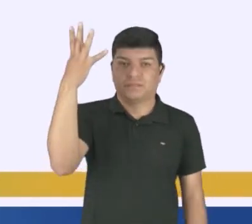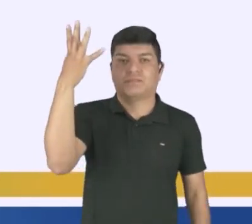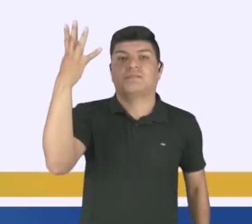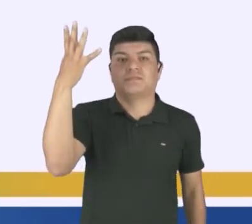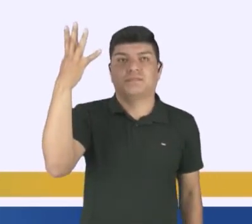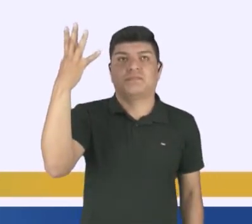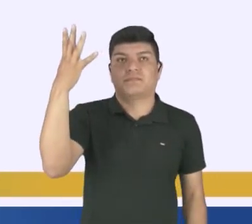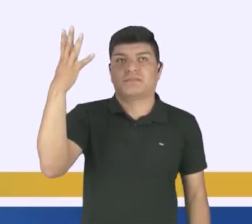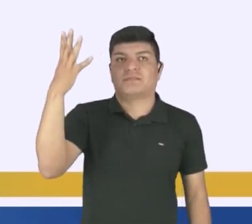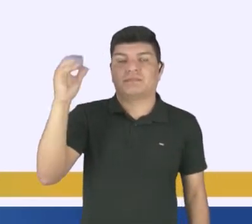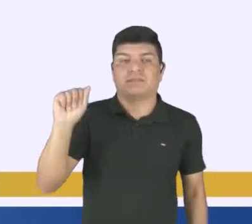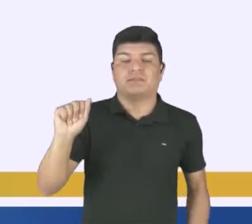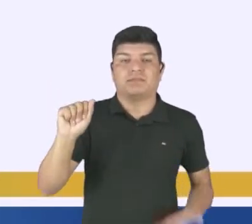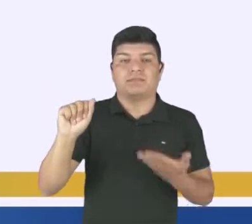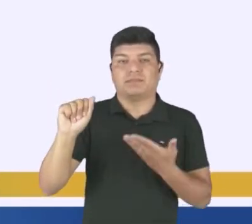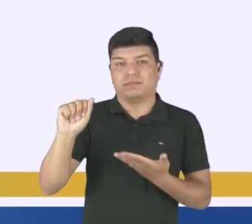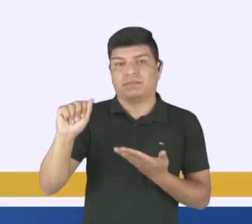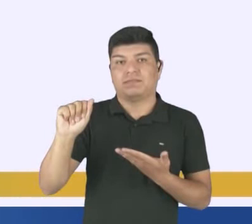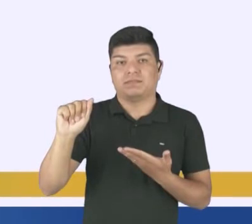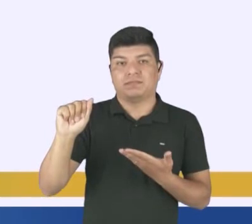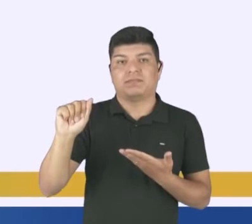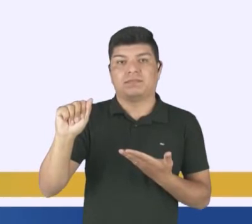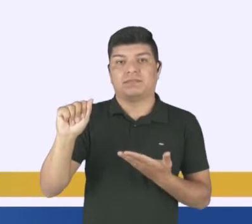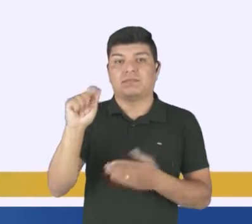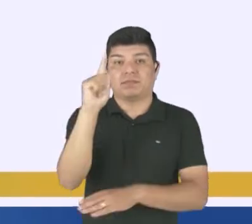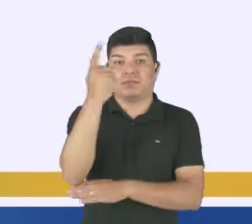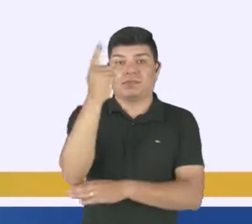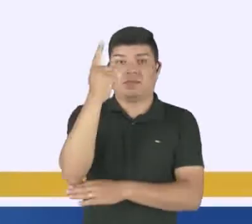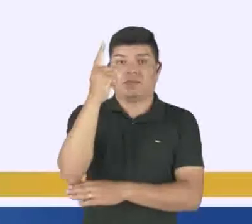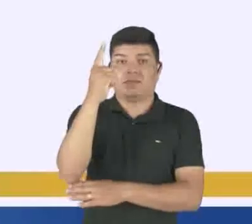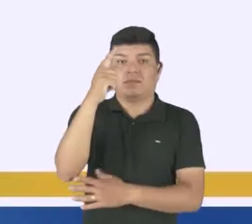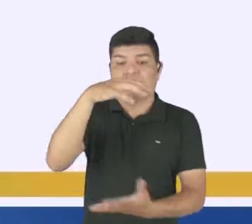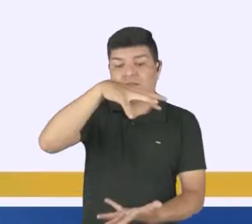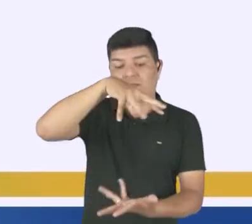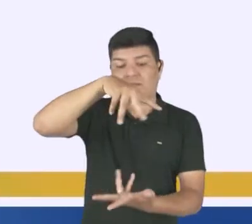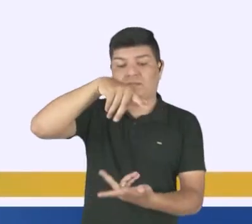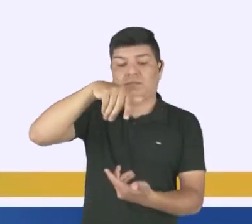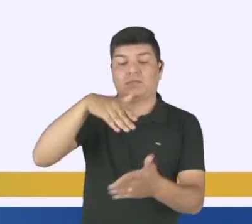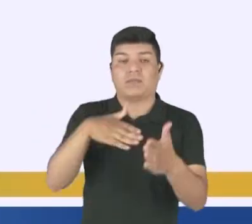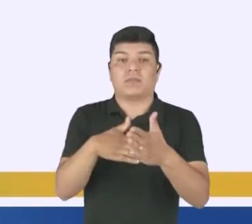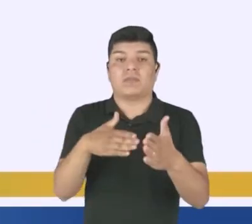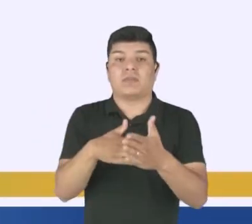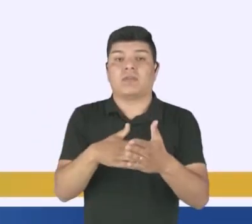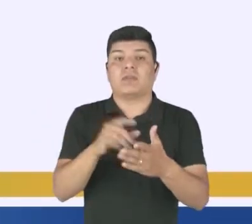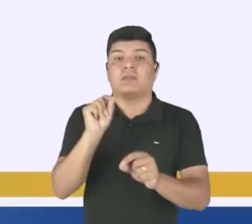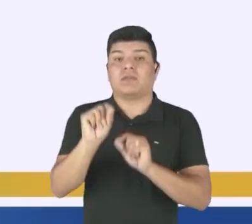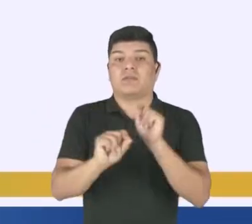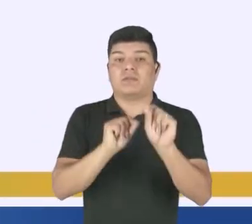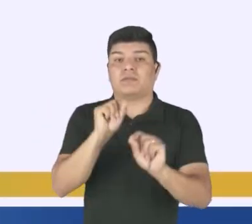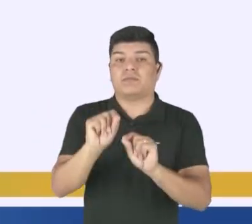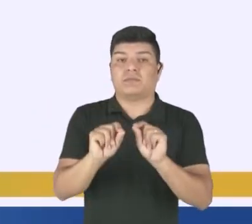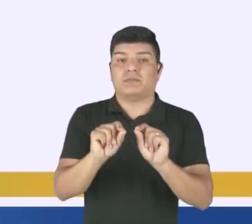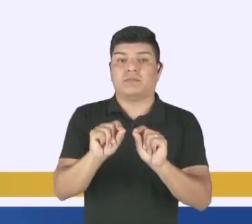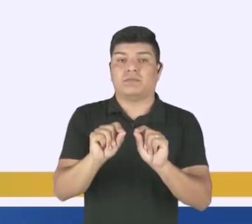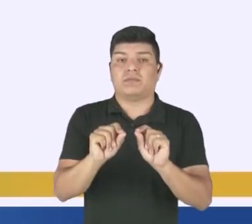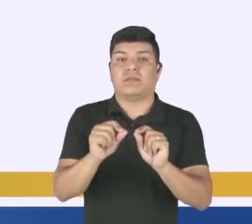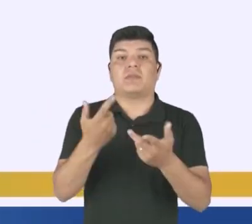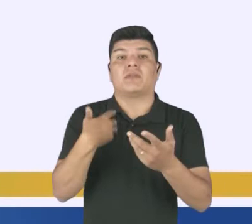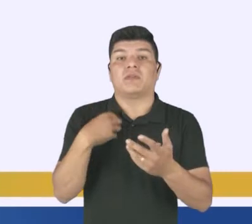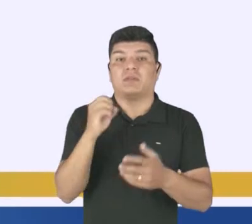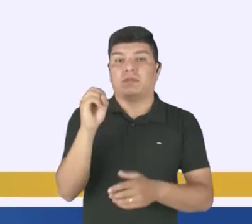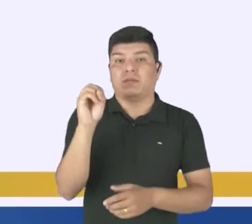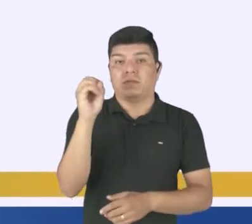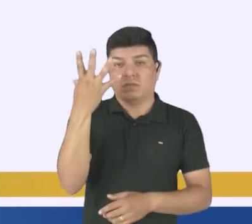A, é o clima, gente. A posição geográfica no globo terrestre interfere na condição física,